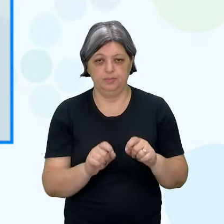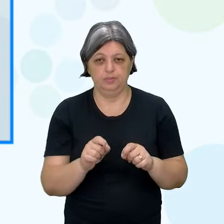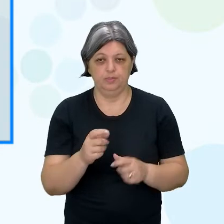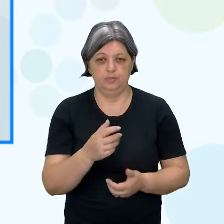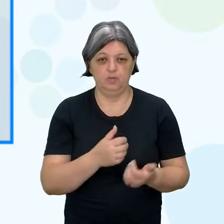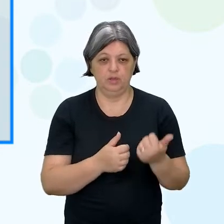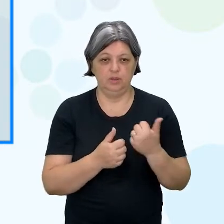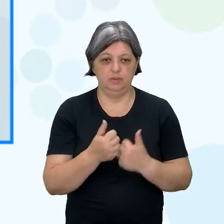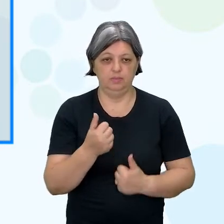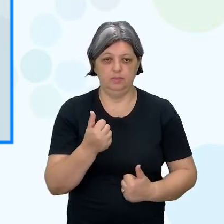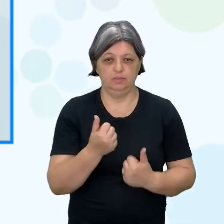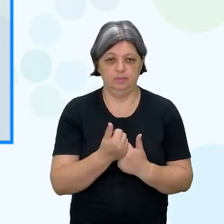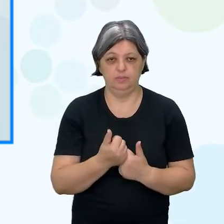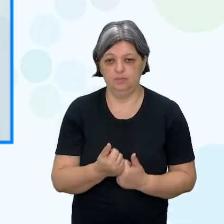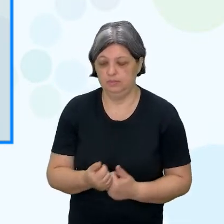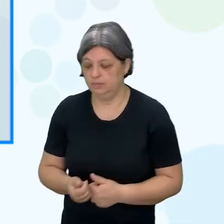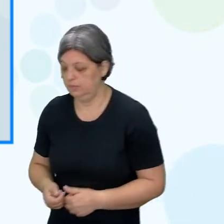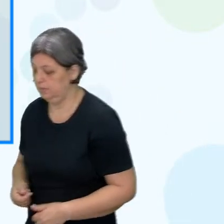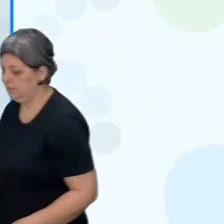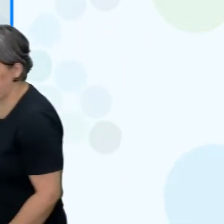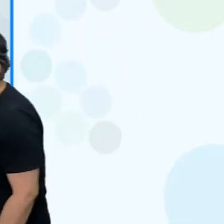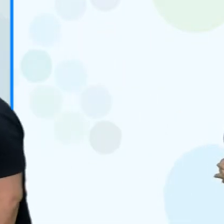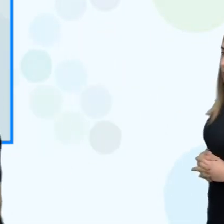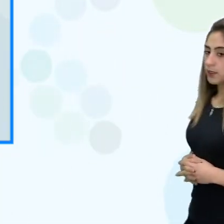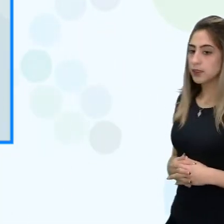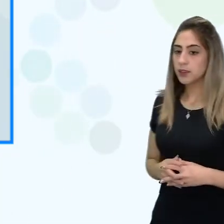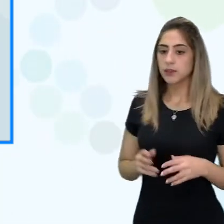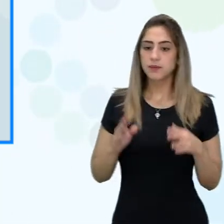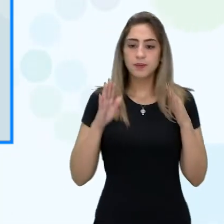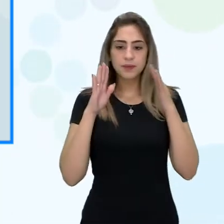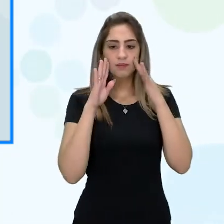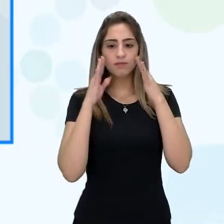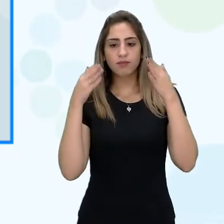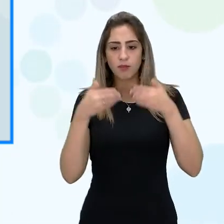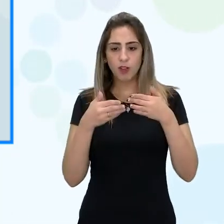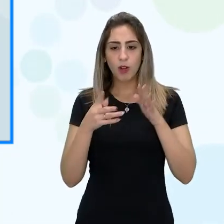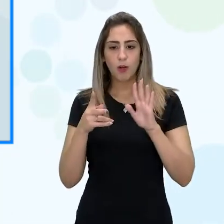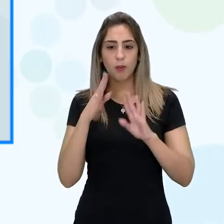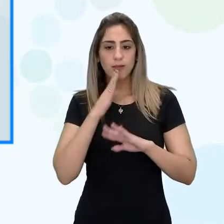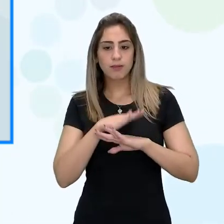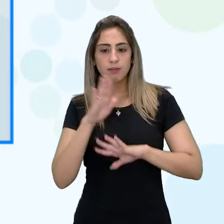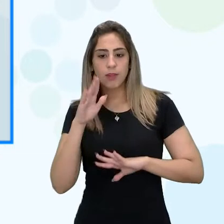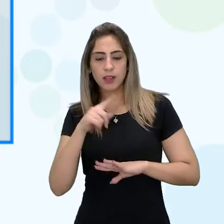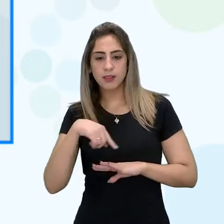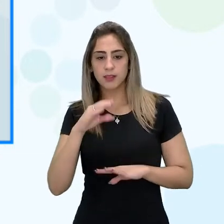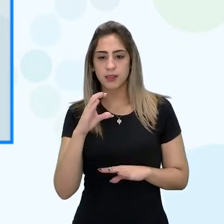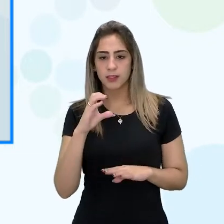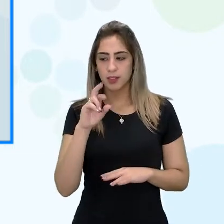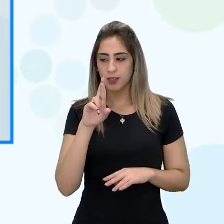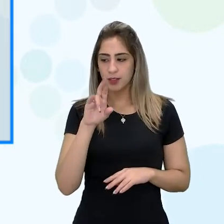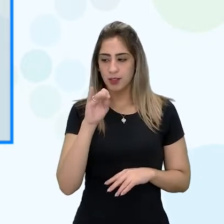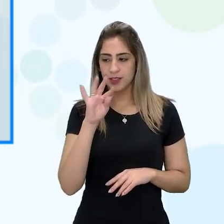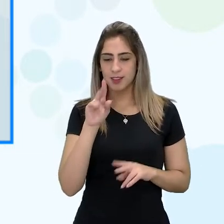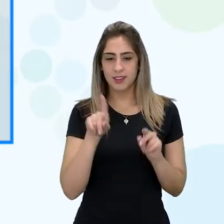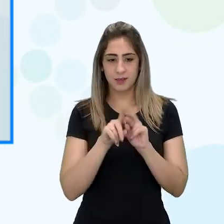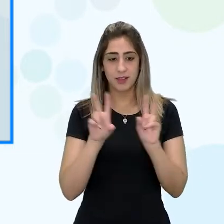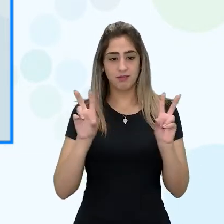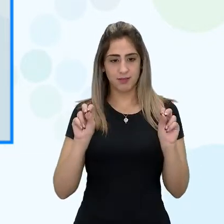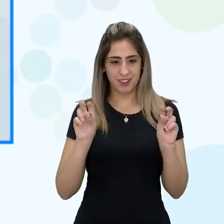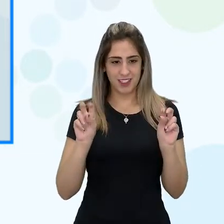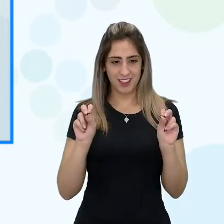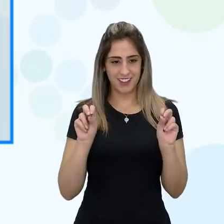né, deu aí um enfoque maior nos crustáceos, né, no caso nos siris. E